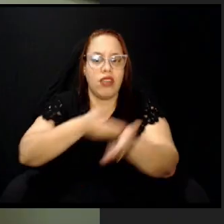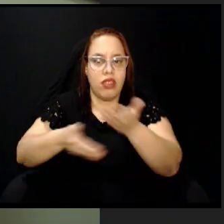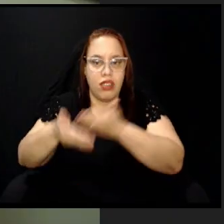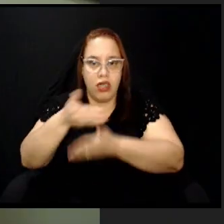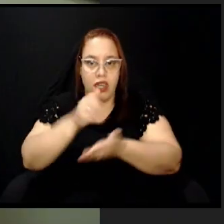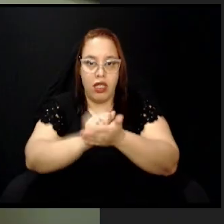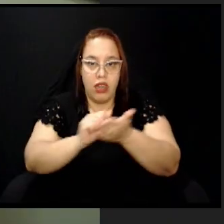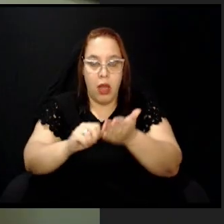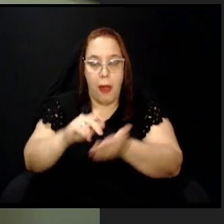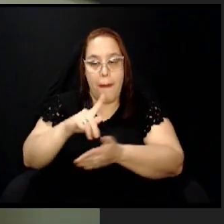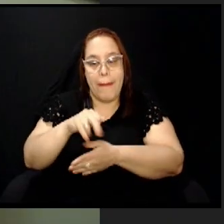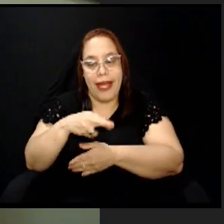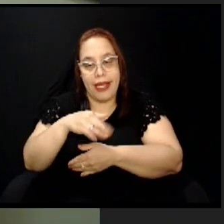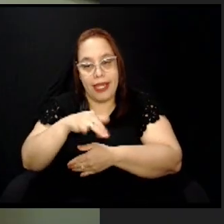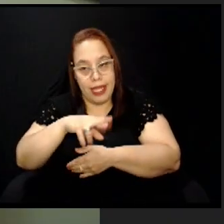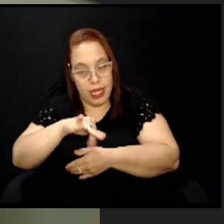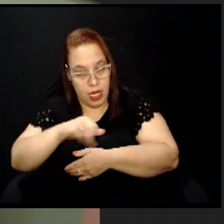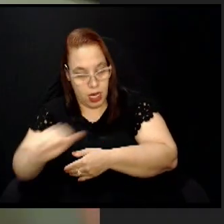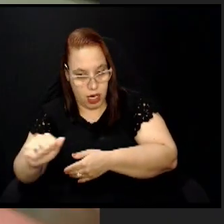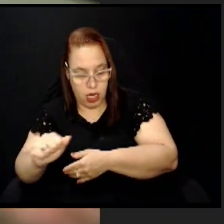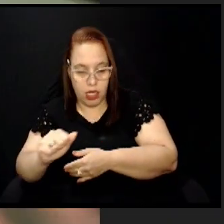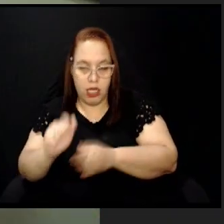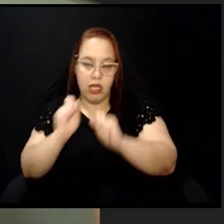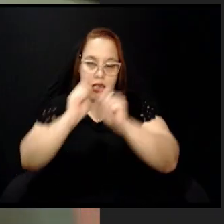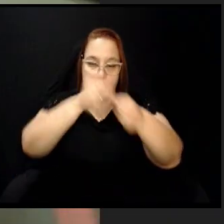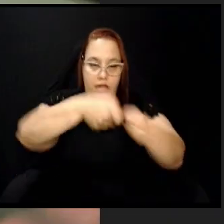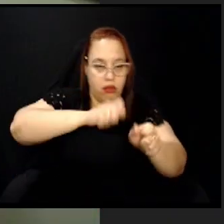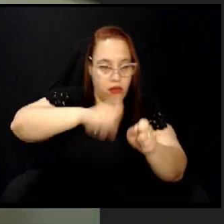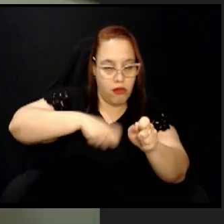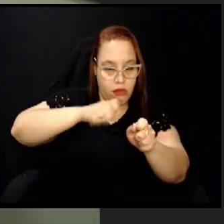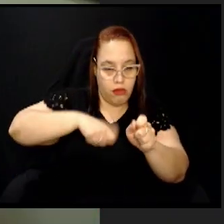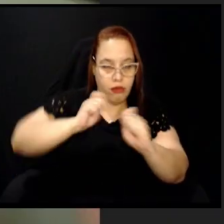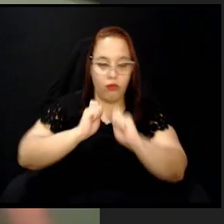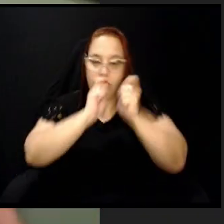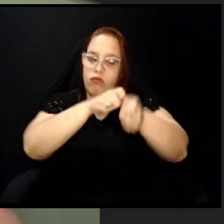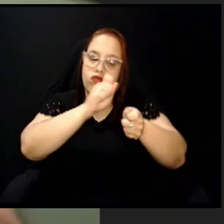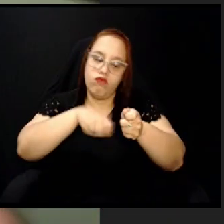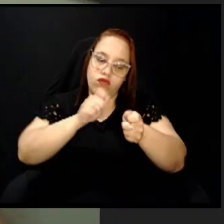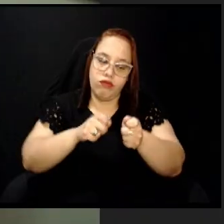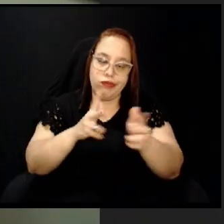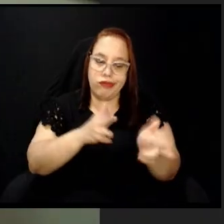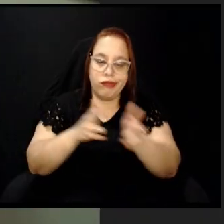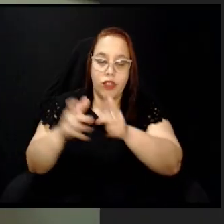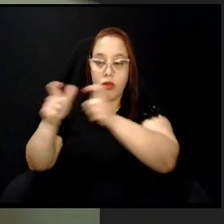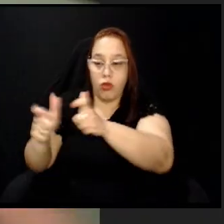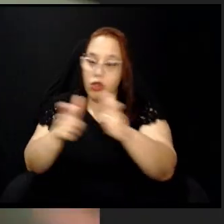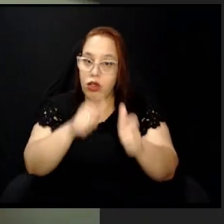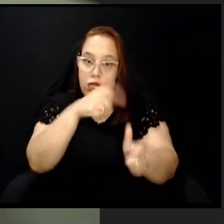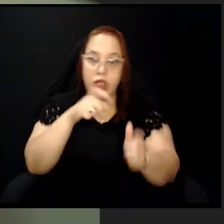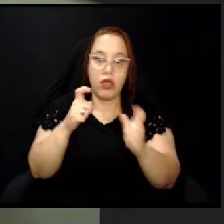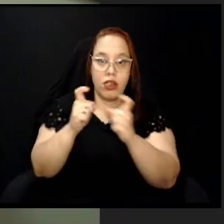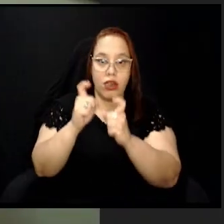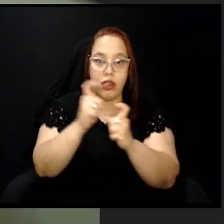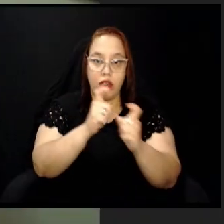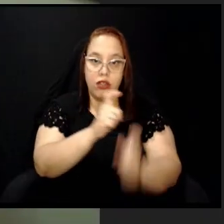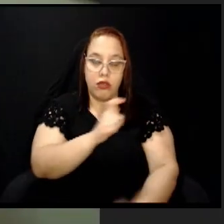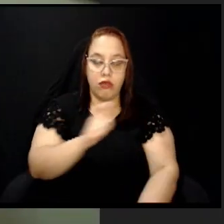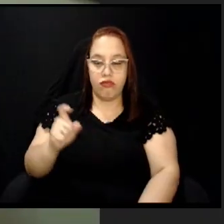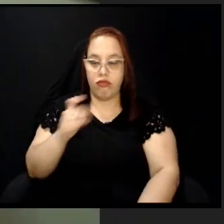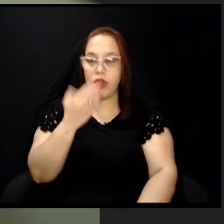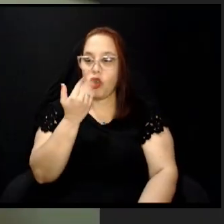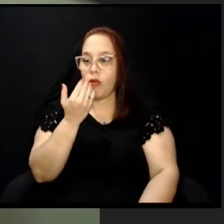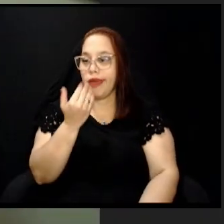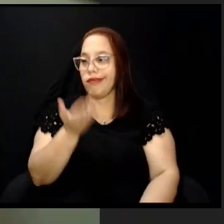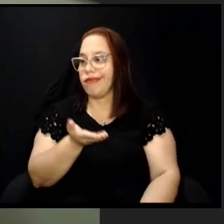atividade pesqueira é que, na verdade, a atividade pesqueira vai estar no mesmo ambiente que esses pinguins usariam para se